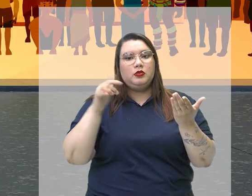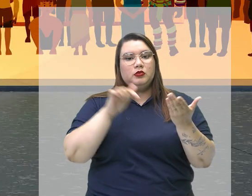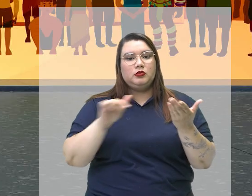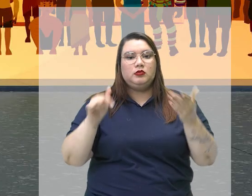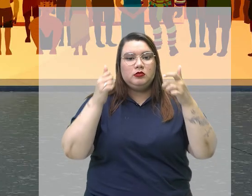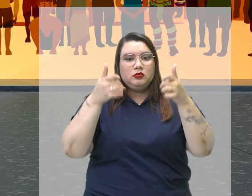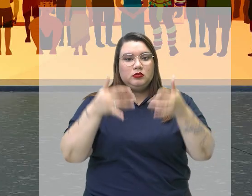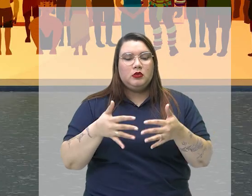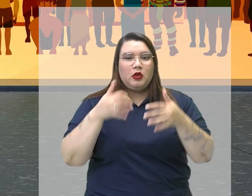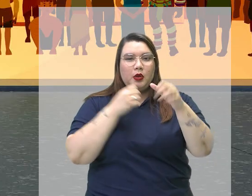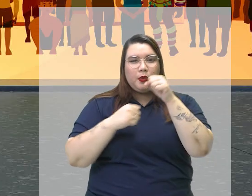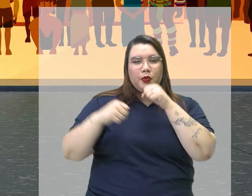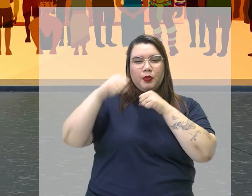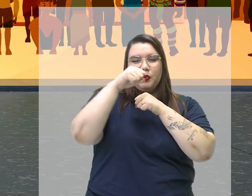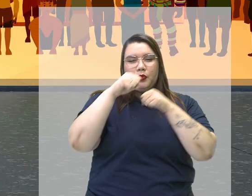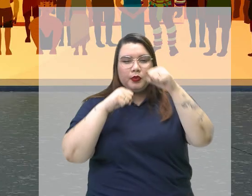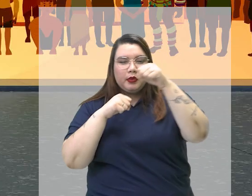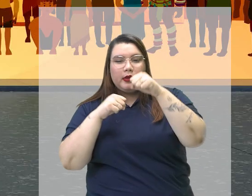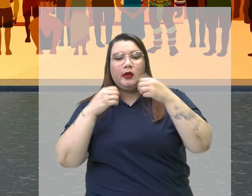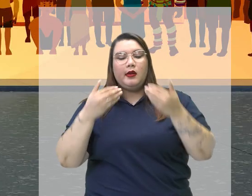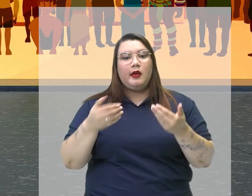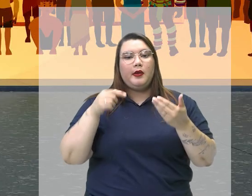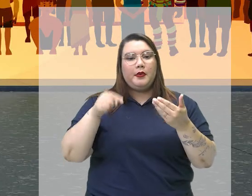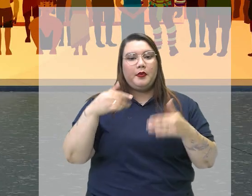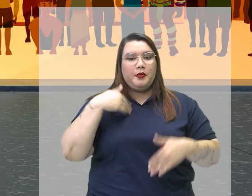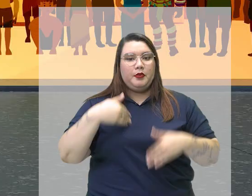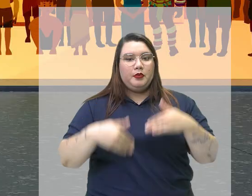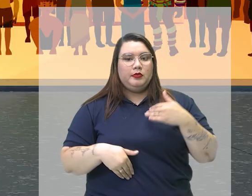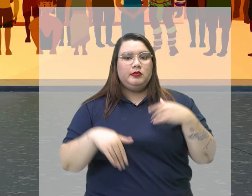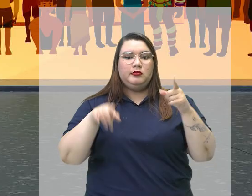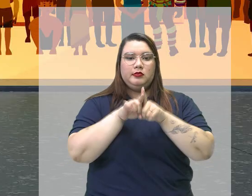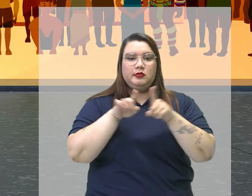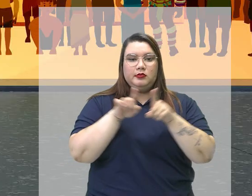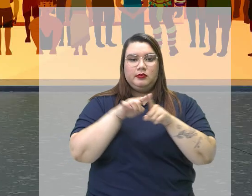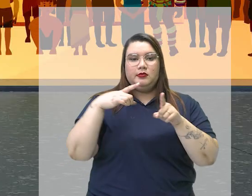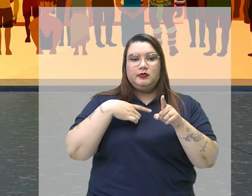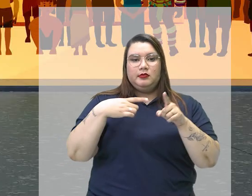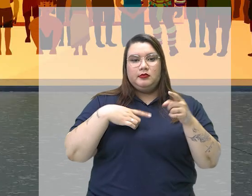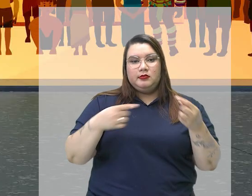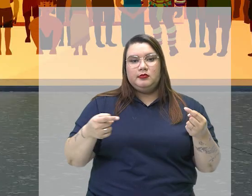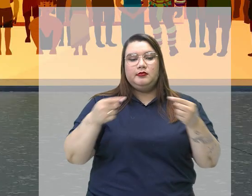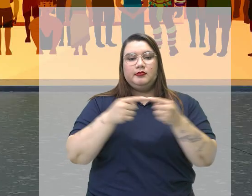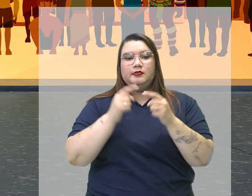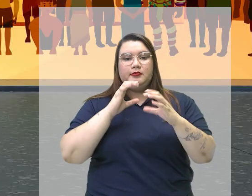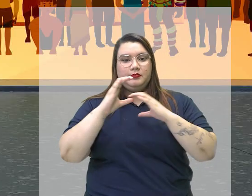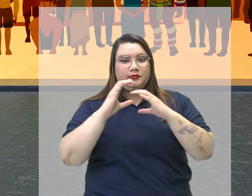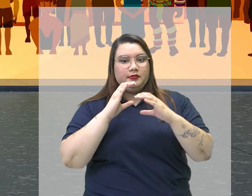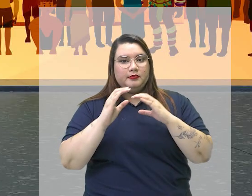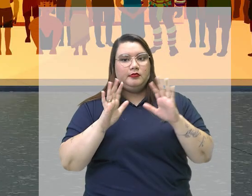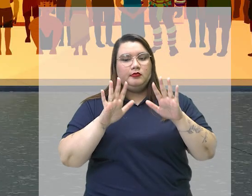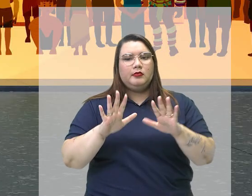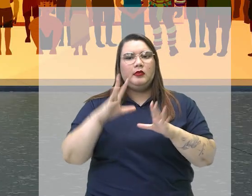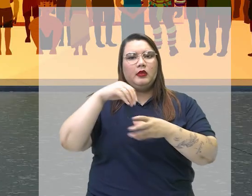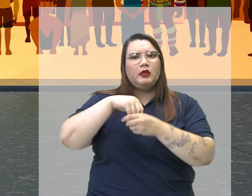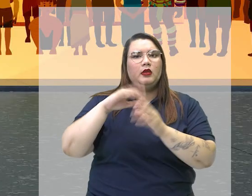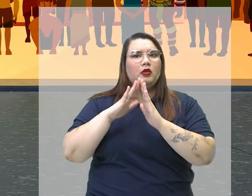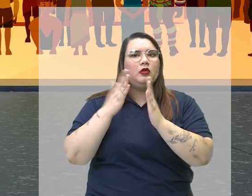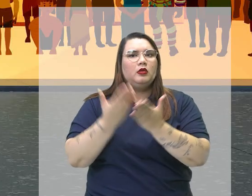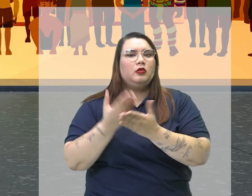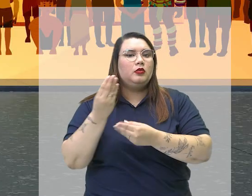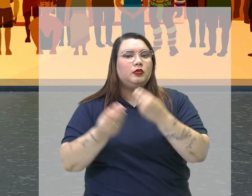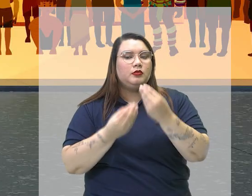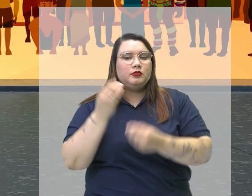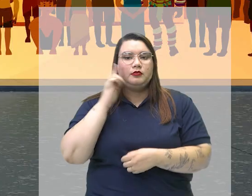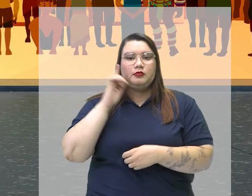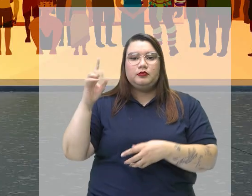Então, mais uma vez, a luta, né, o nosso corpo também tem essa questão da comunicação. E na